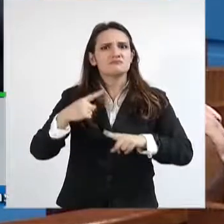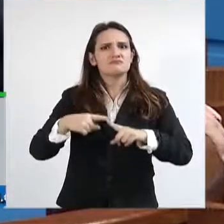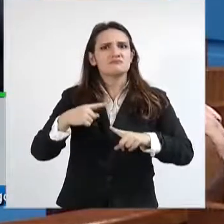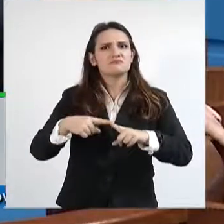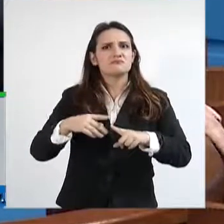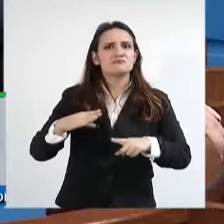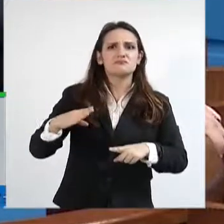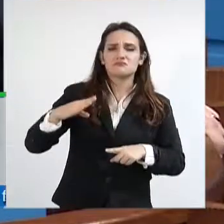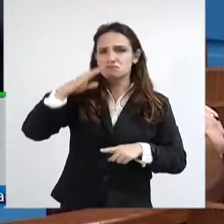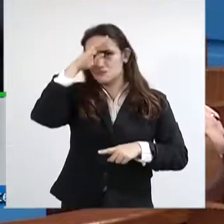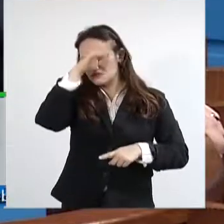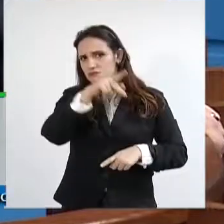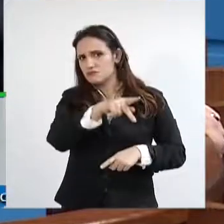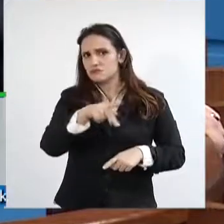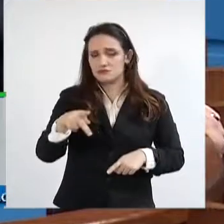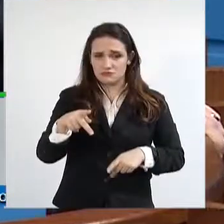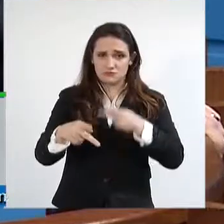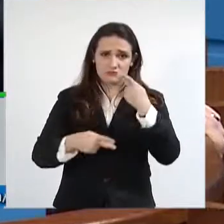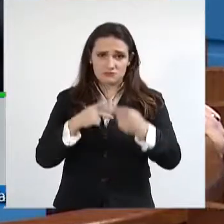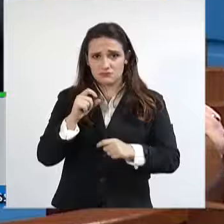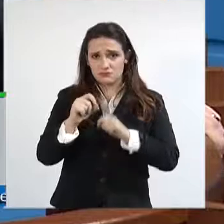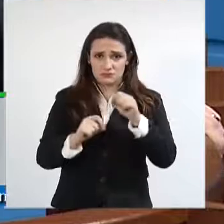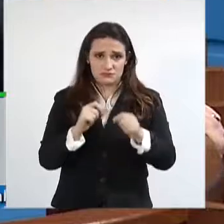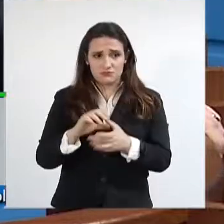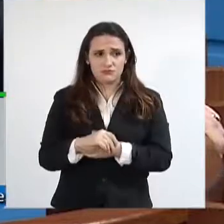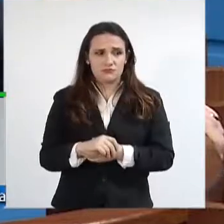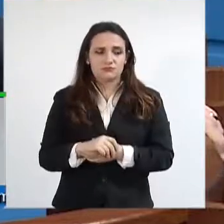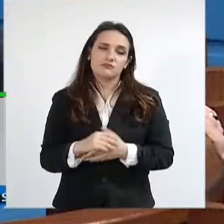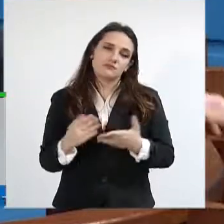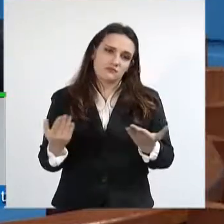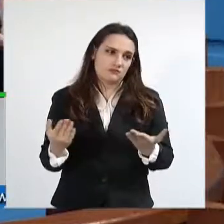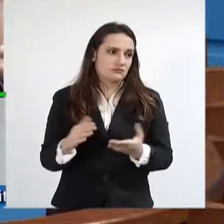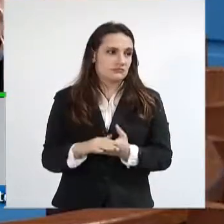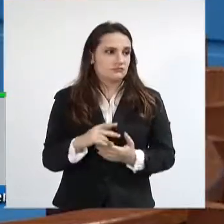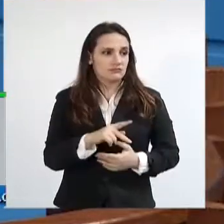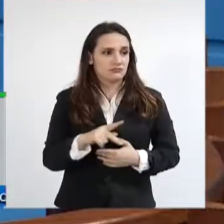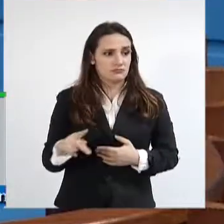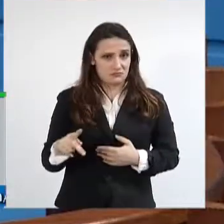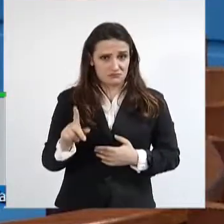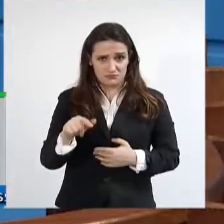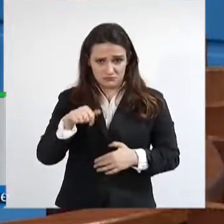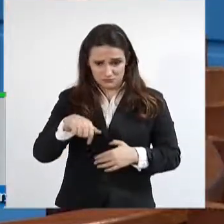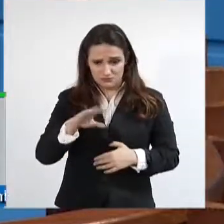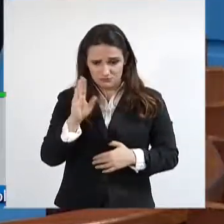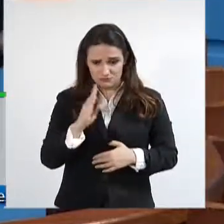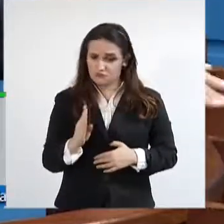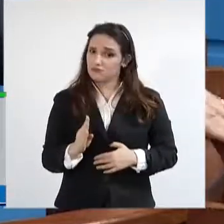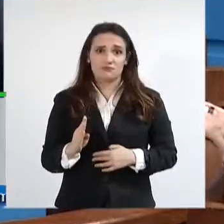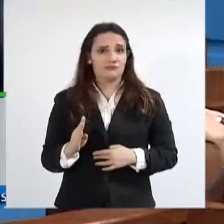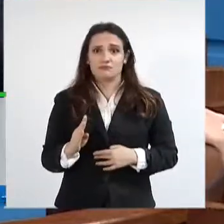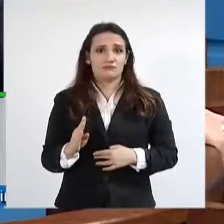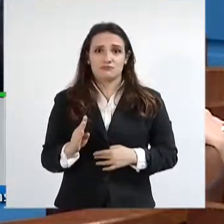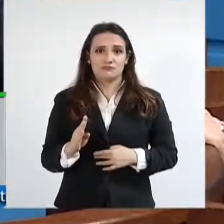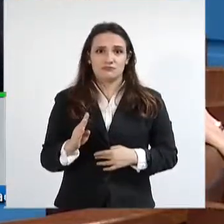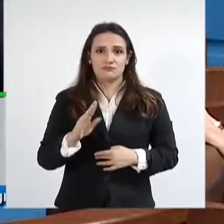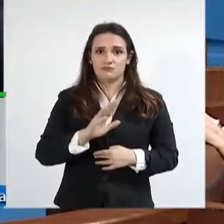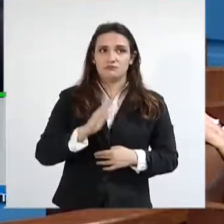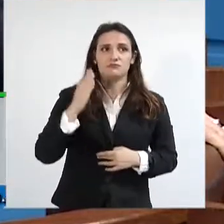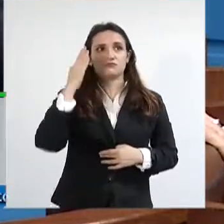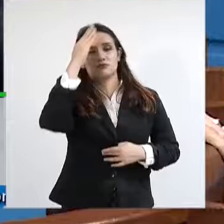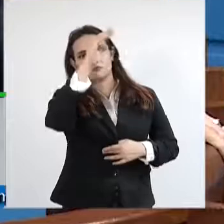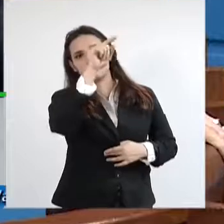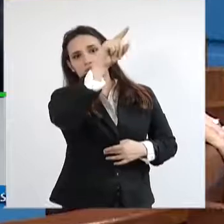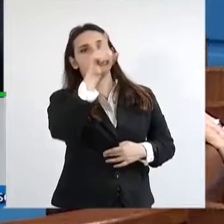desastrosa do presidente da República, que inclusive não estava no Brasil. Foi aos